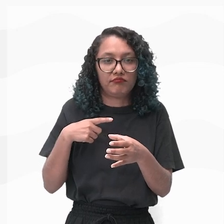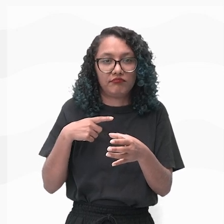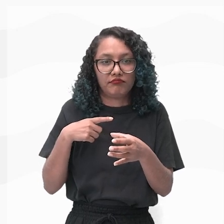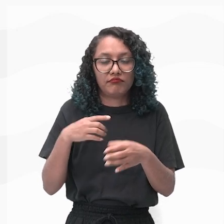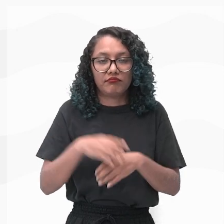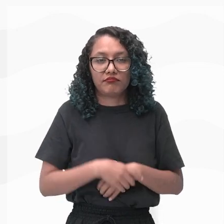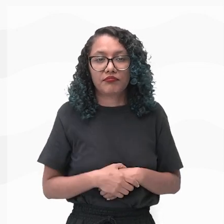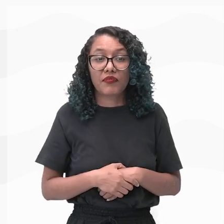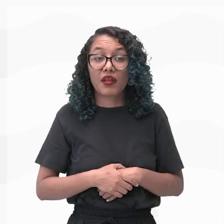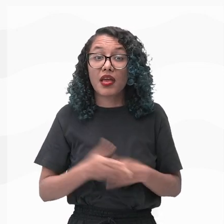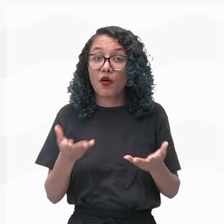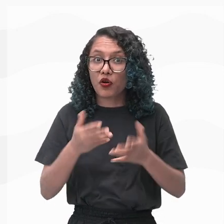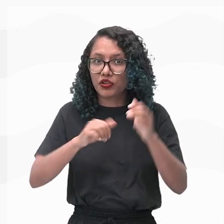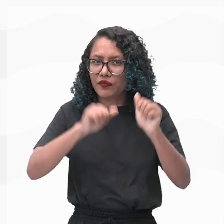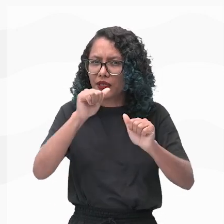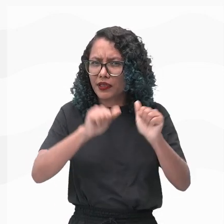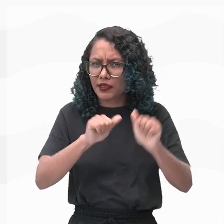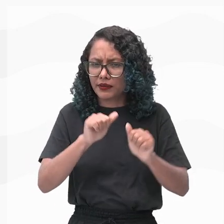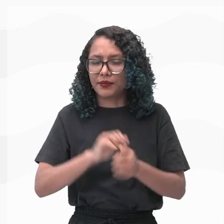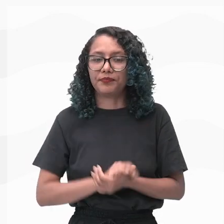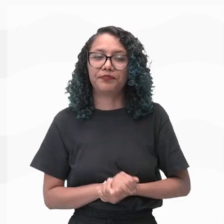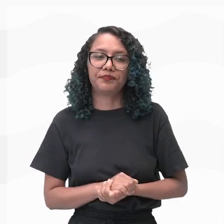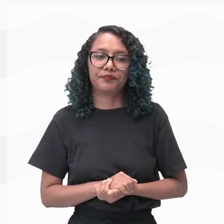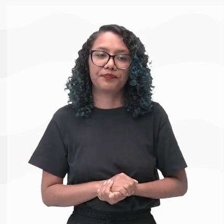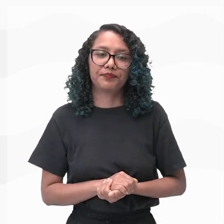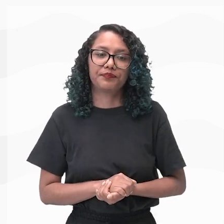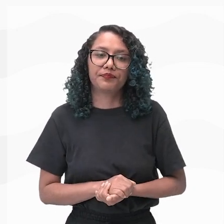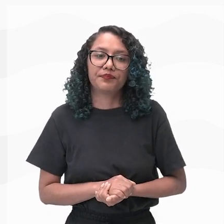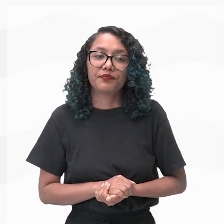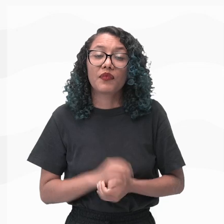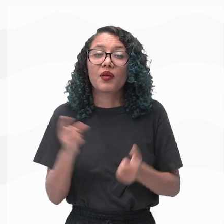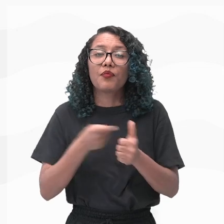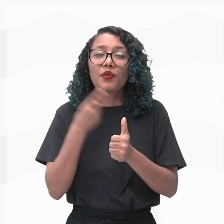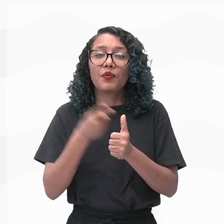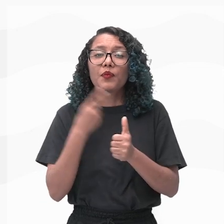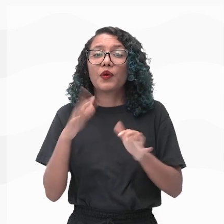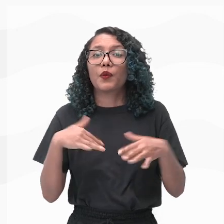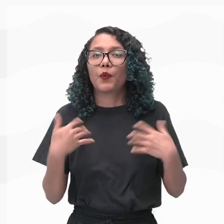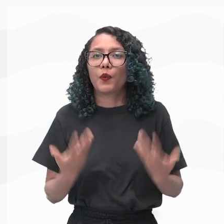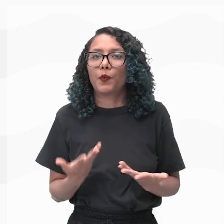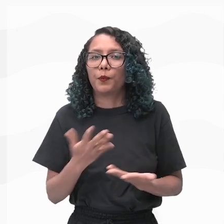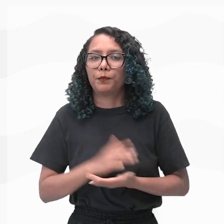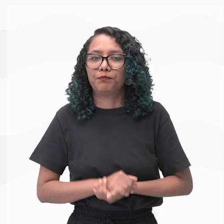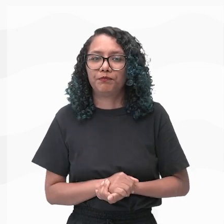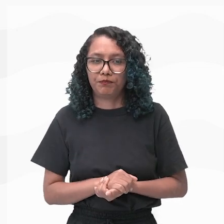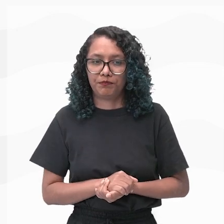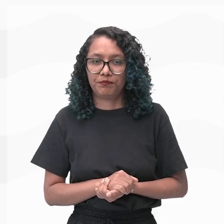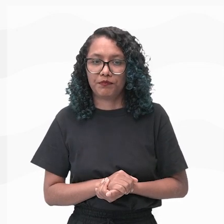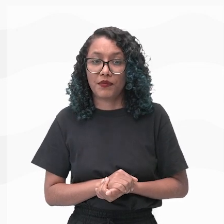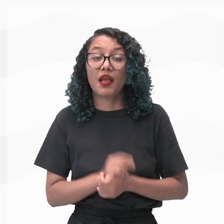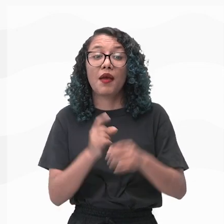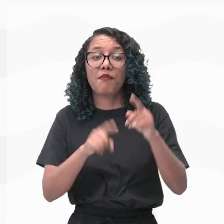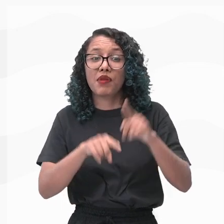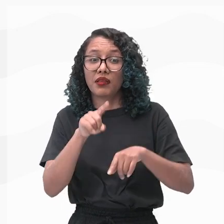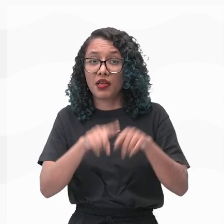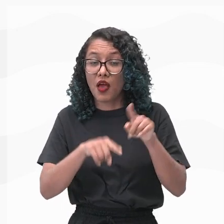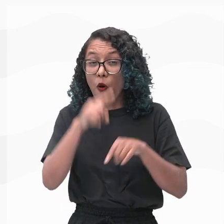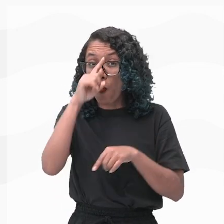analisá-las. A primeira categoria é a de resíduos não perigosos.